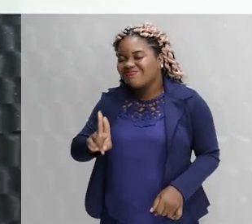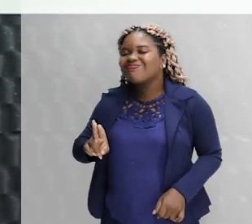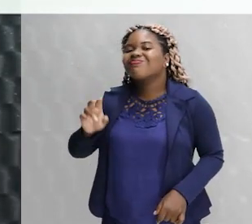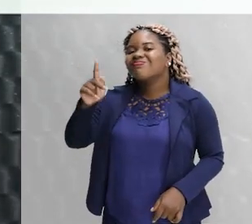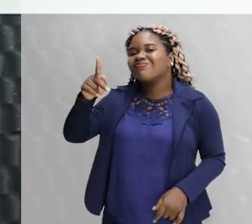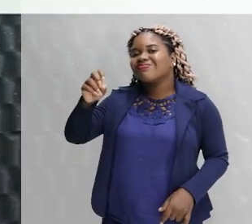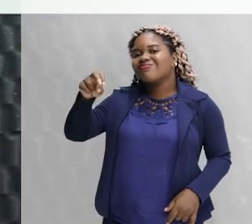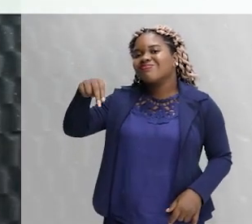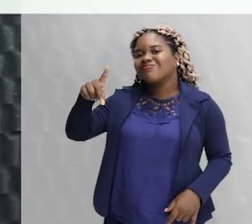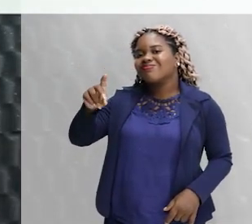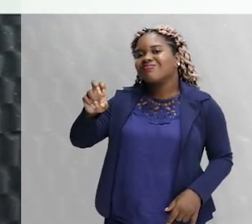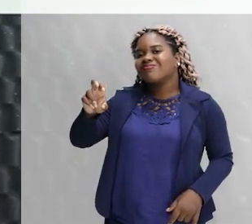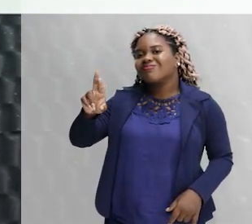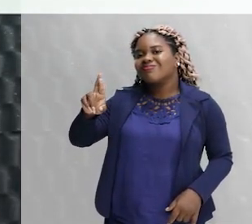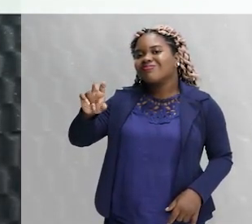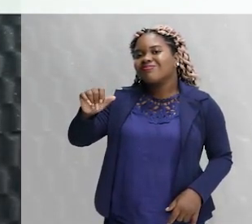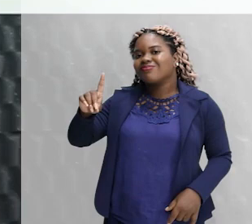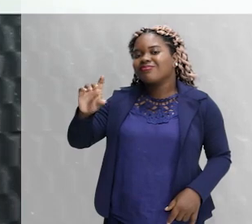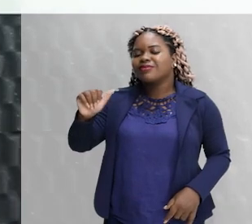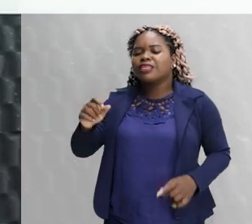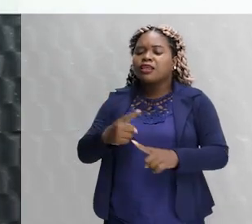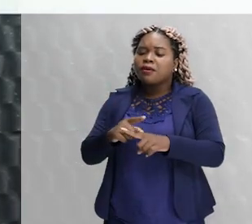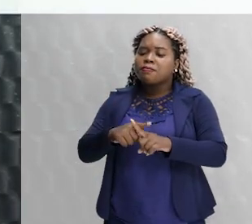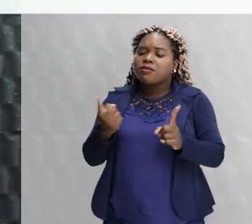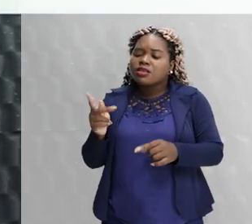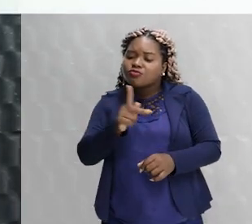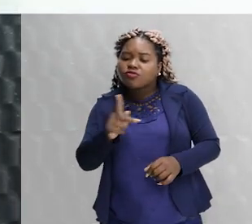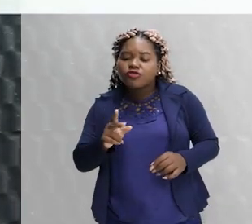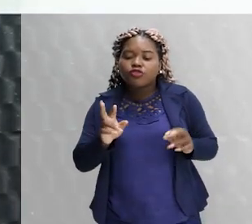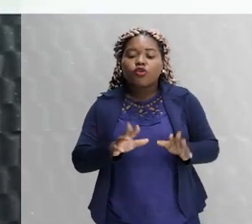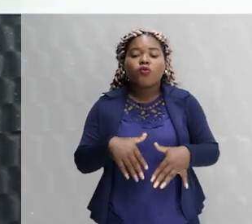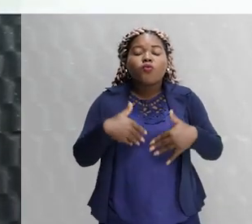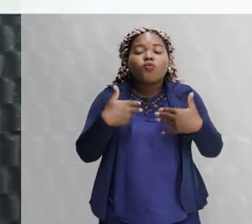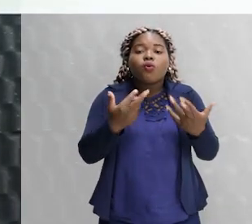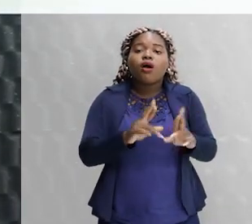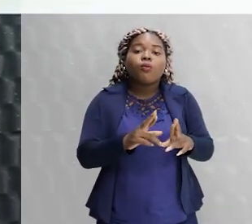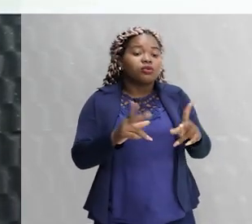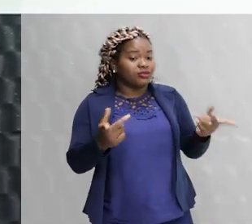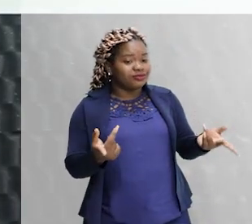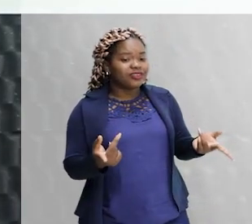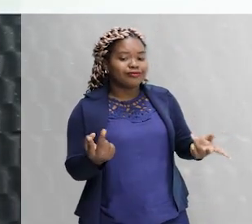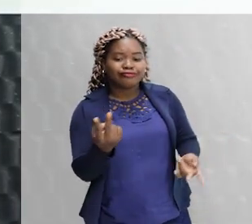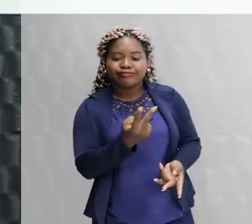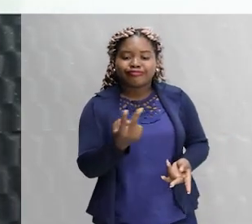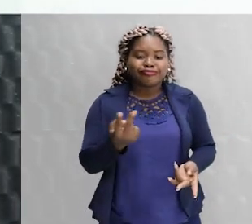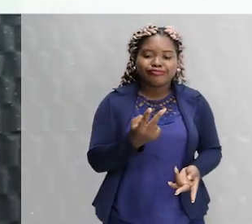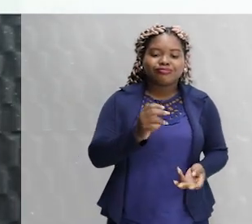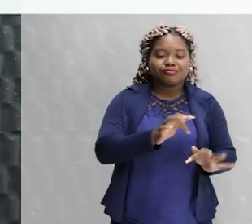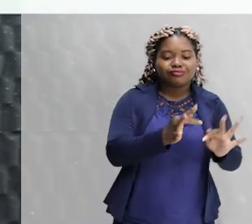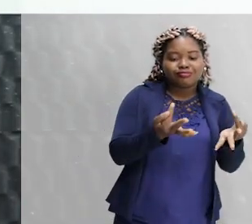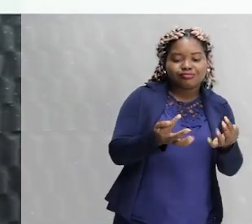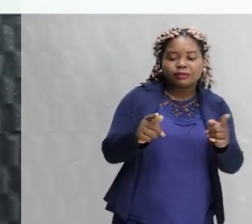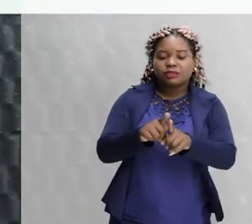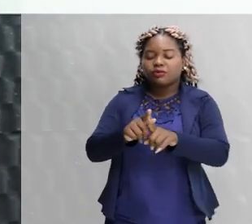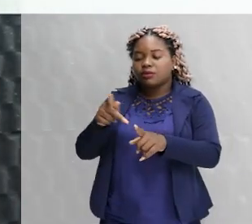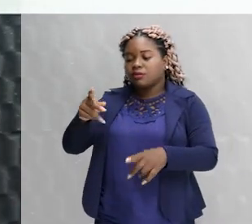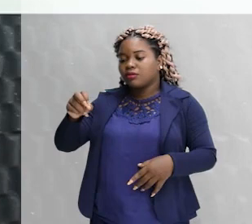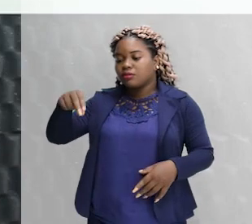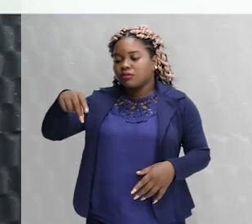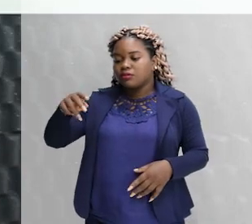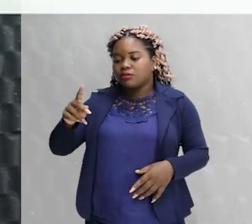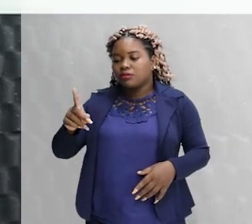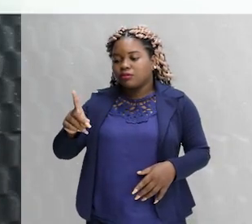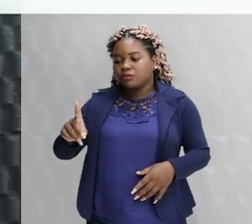ponderada. Ah, professor, qual é a diferença da média aritmética simples para uma média ponderada? Olha só, antigamente